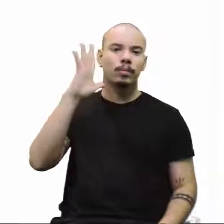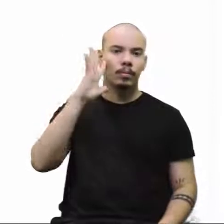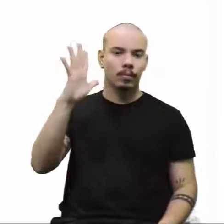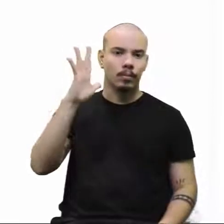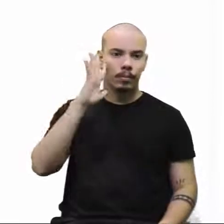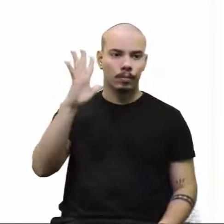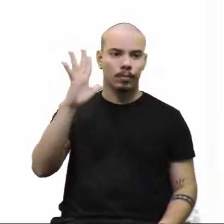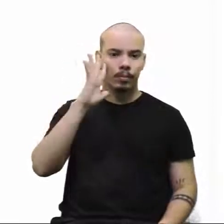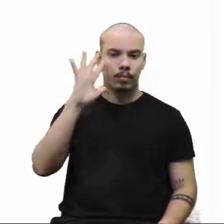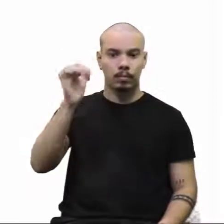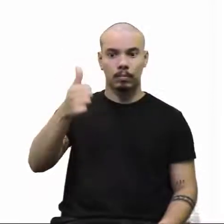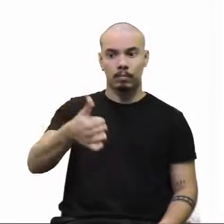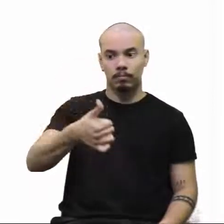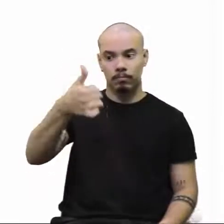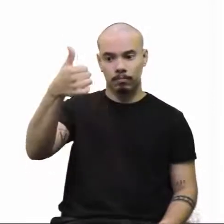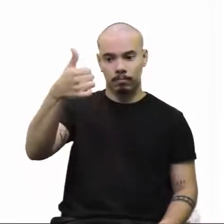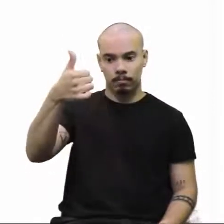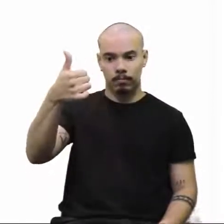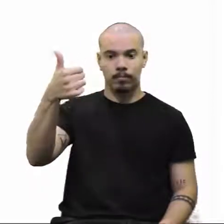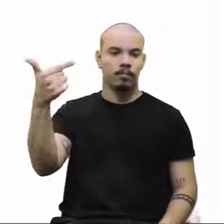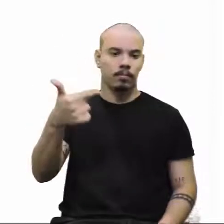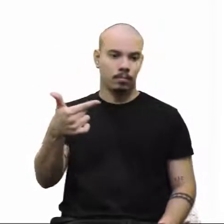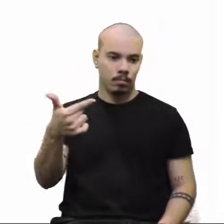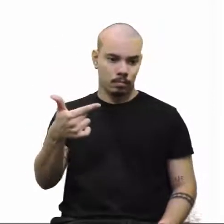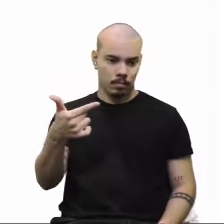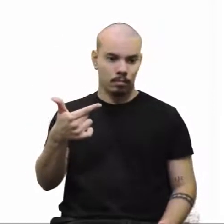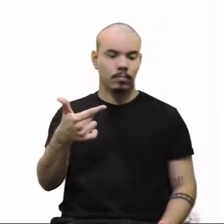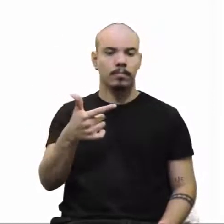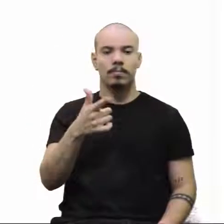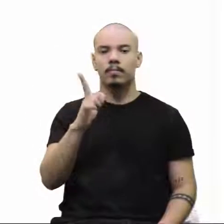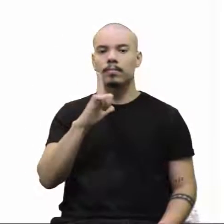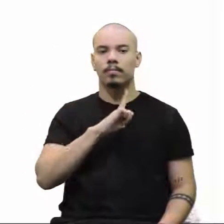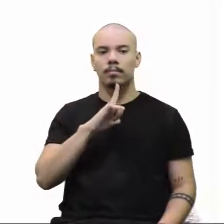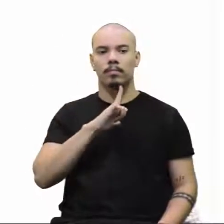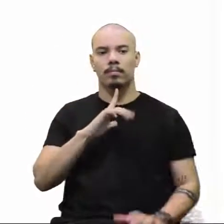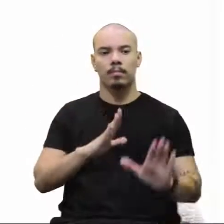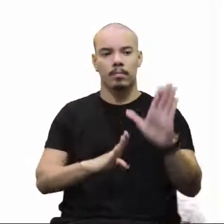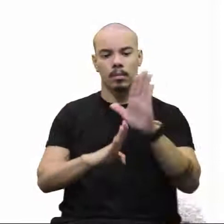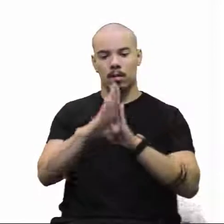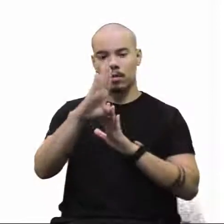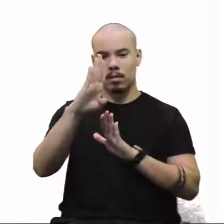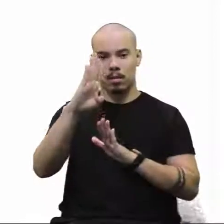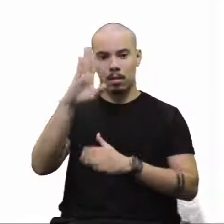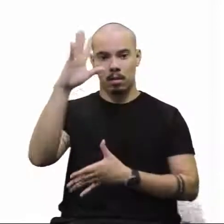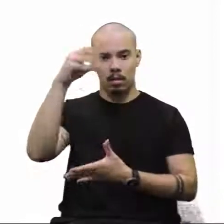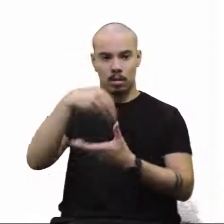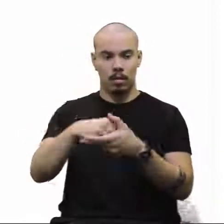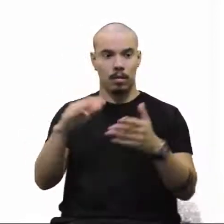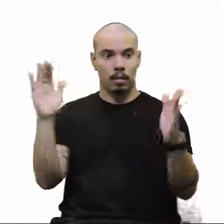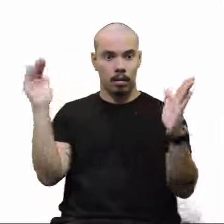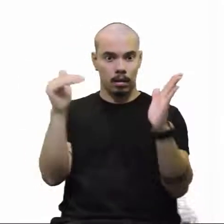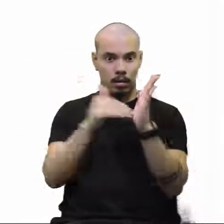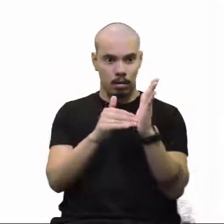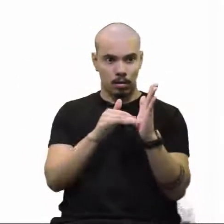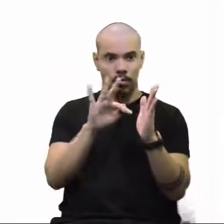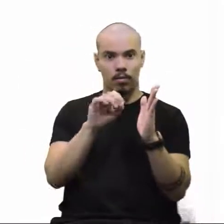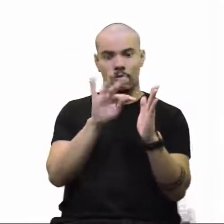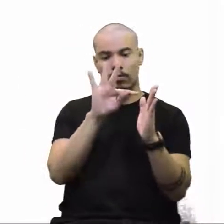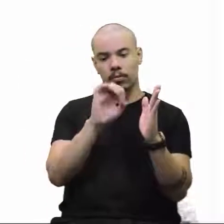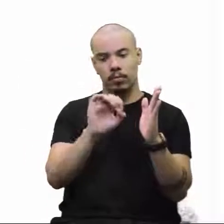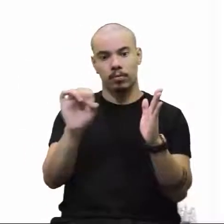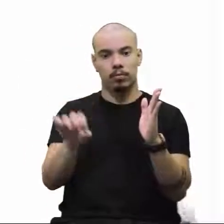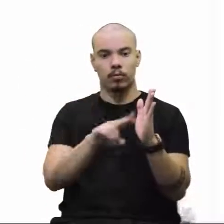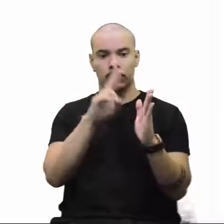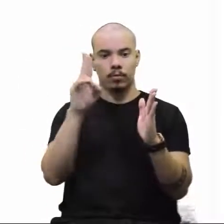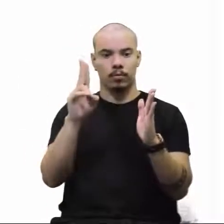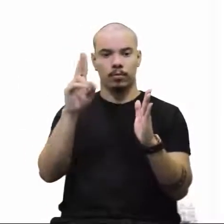Primeiro. Segundo, a corrente ela vai estar subindo do mercúrio para a fonte, né? Ou